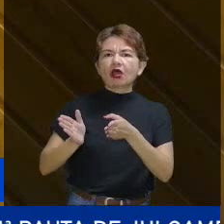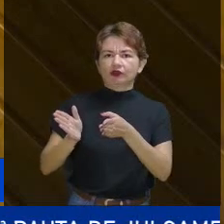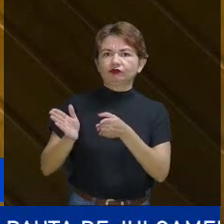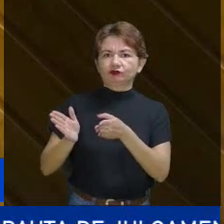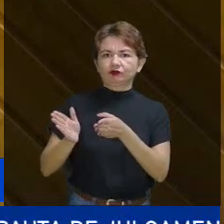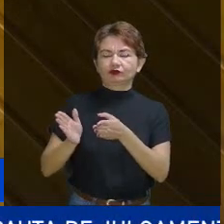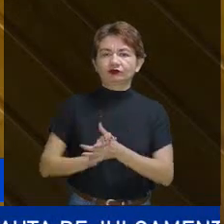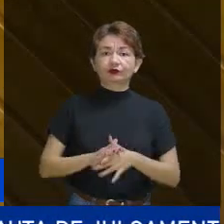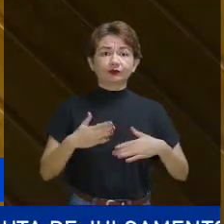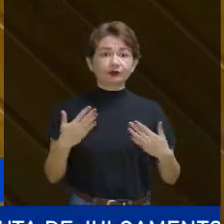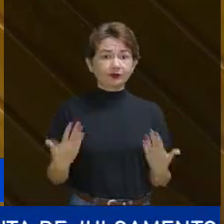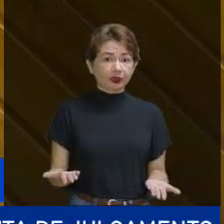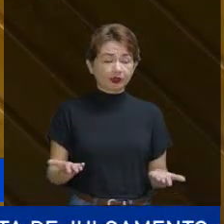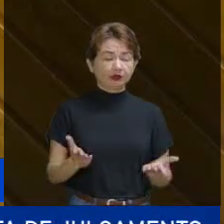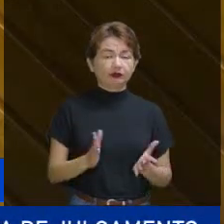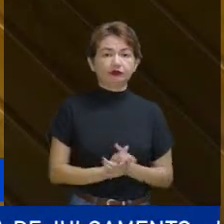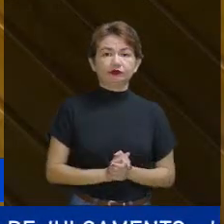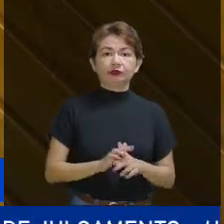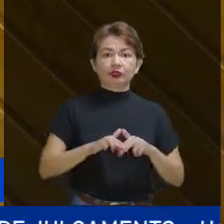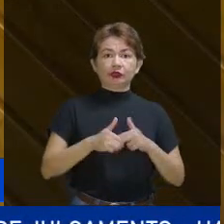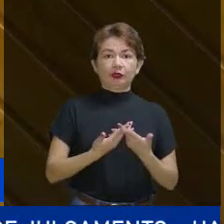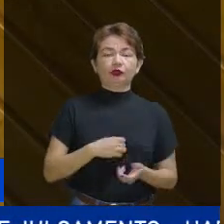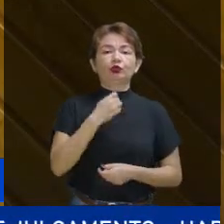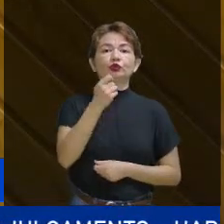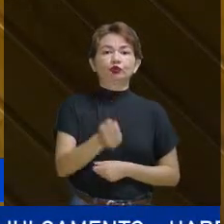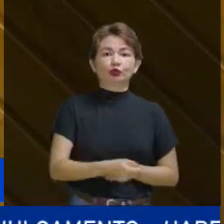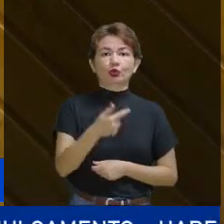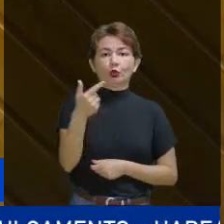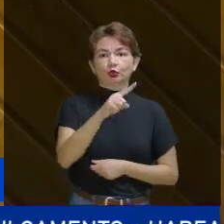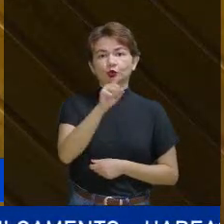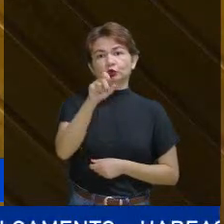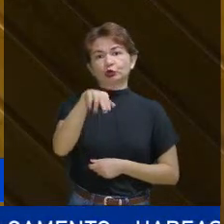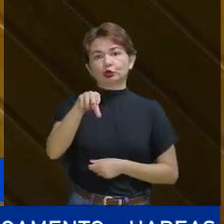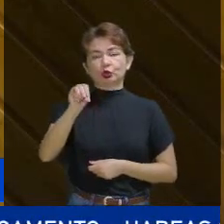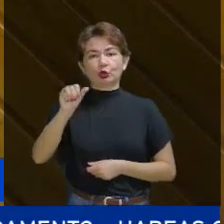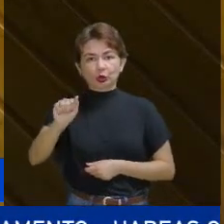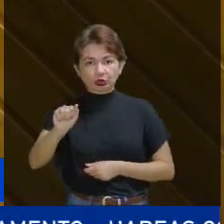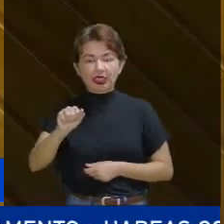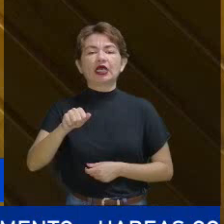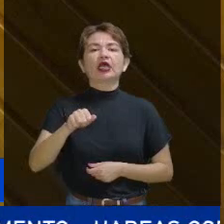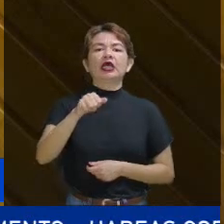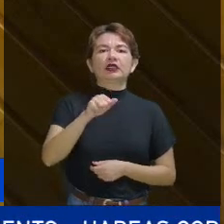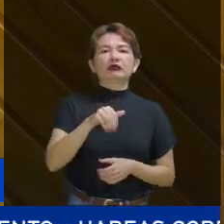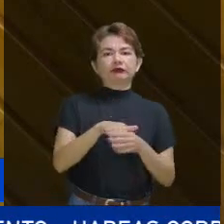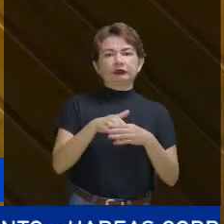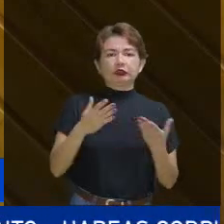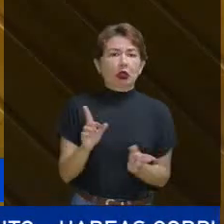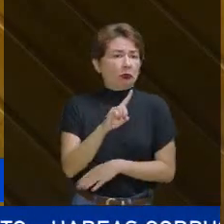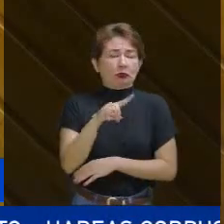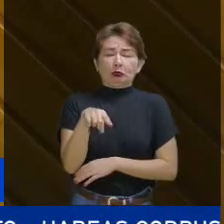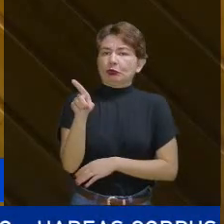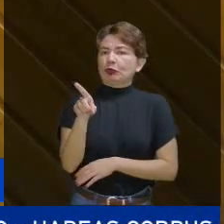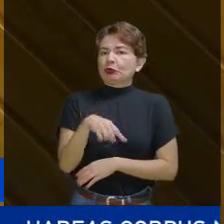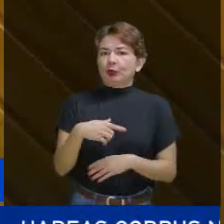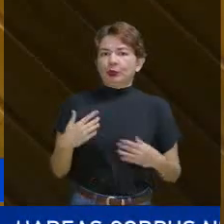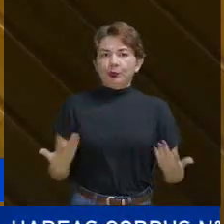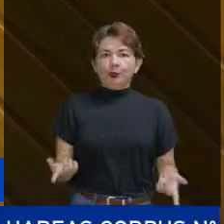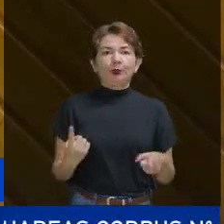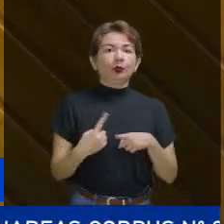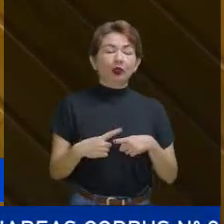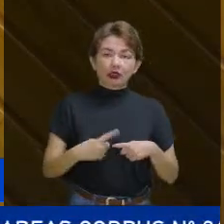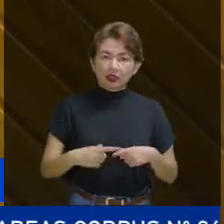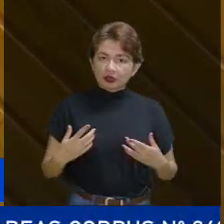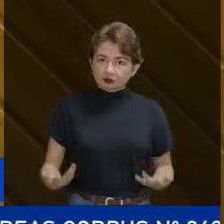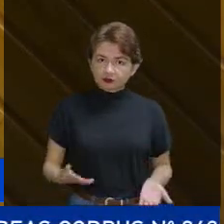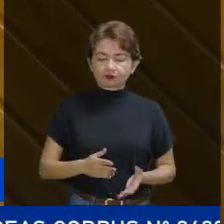garantias. Uma situação dada pelo juiz da segunda zona eleitoral é totalmente nula. E por